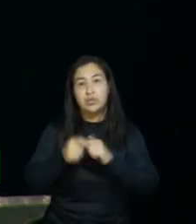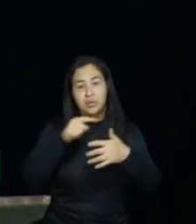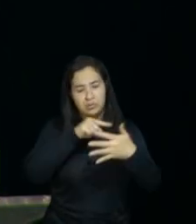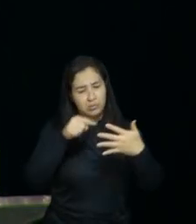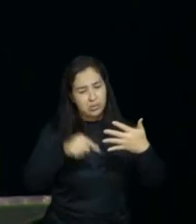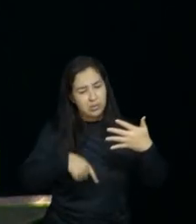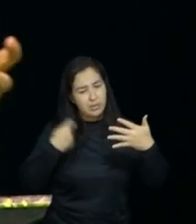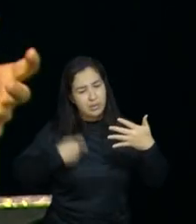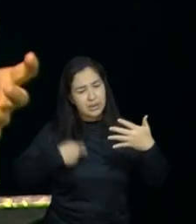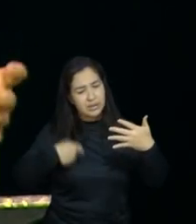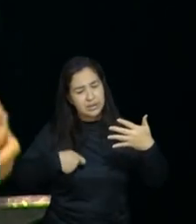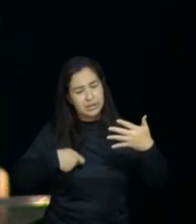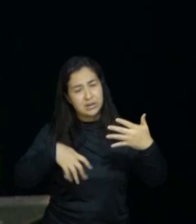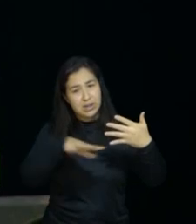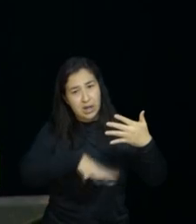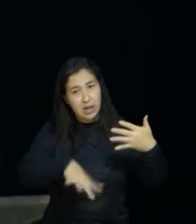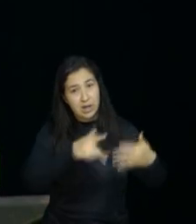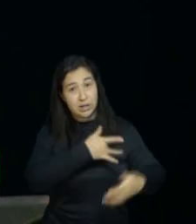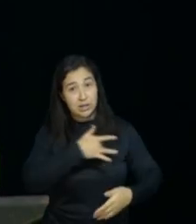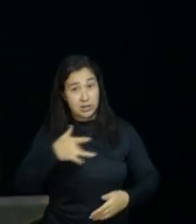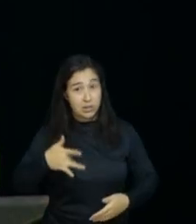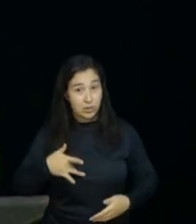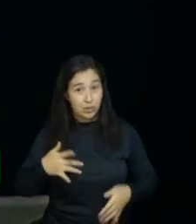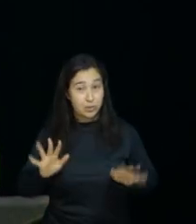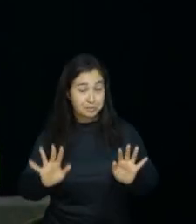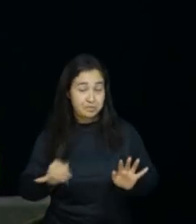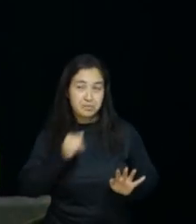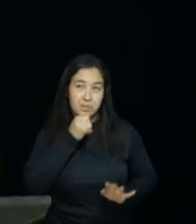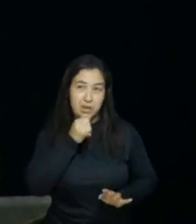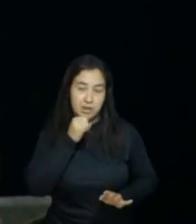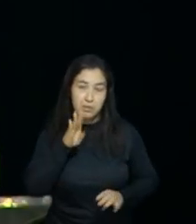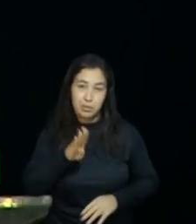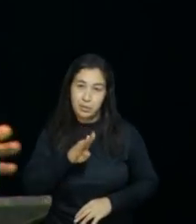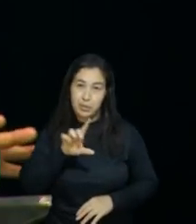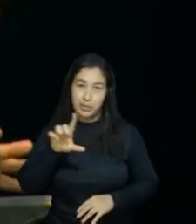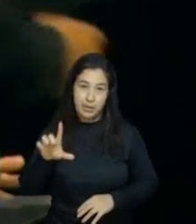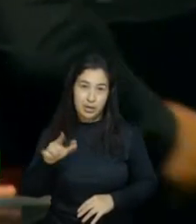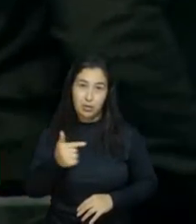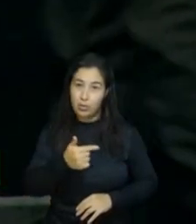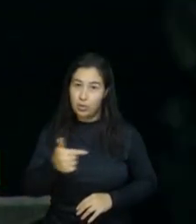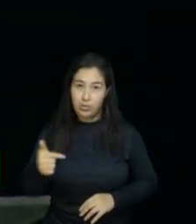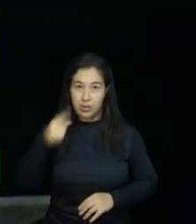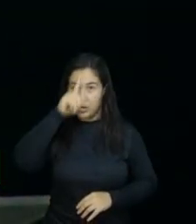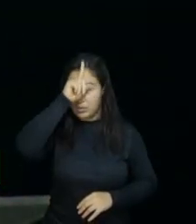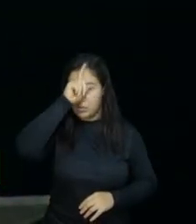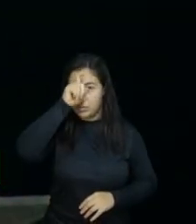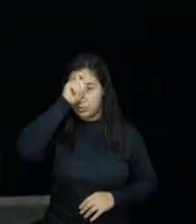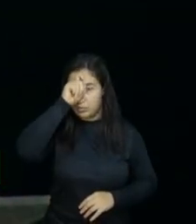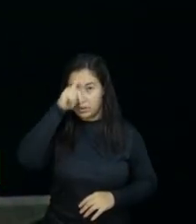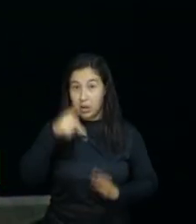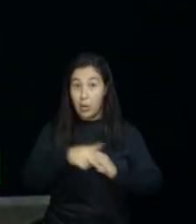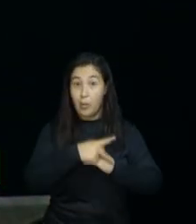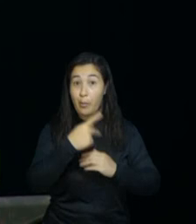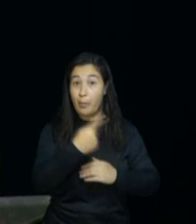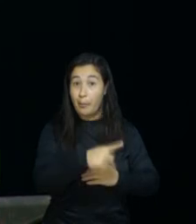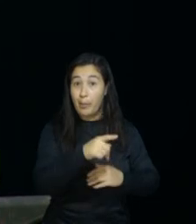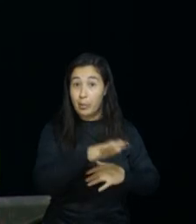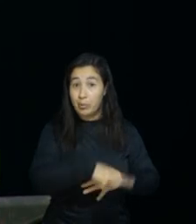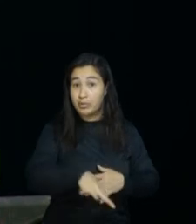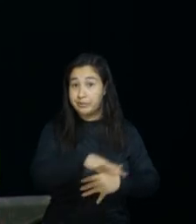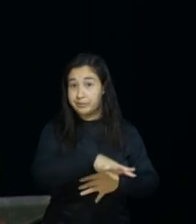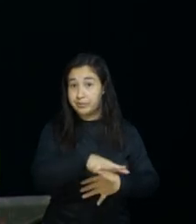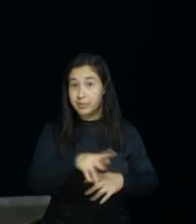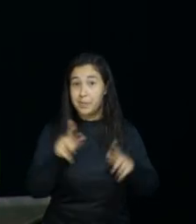saúde. Vou citar aqui um exemplo. Blumenau não tem hospital regional. Blumenau, como muitas